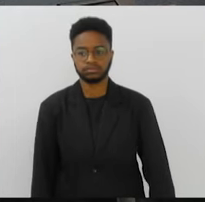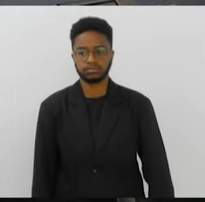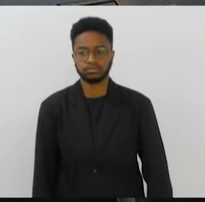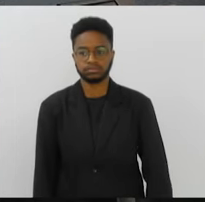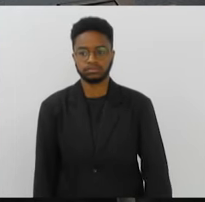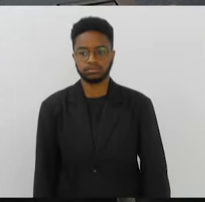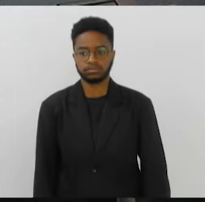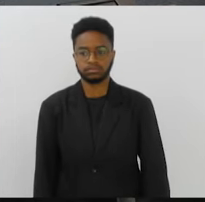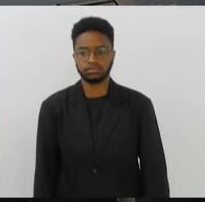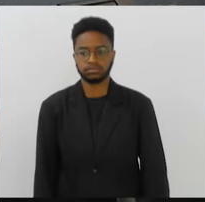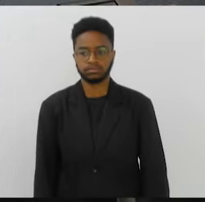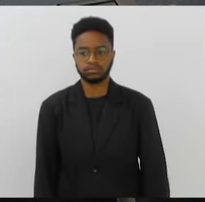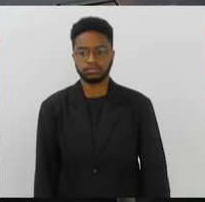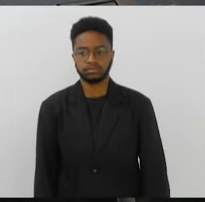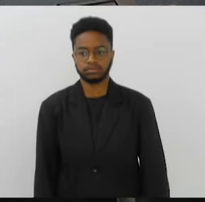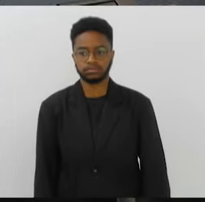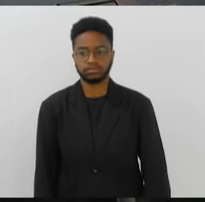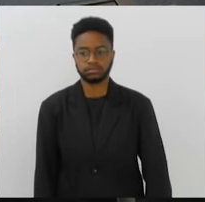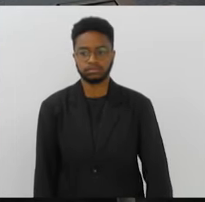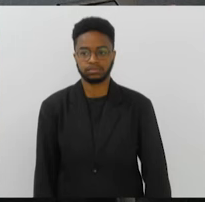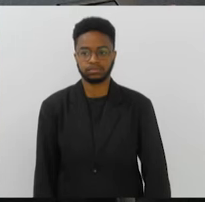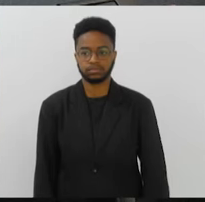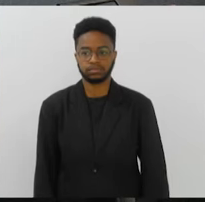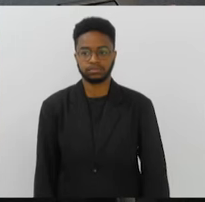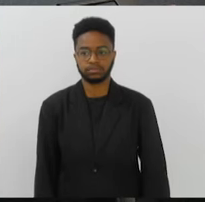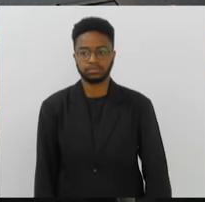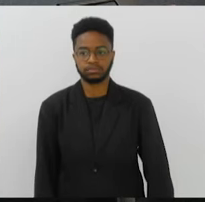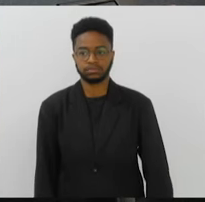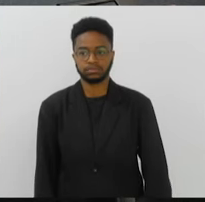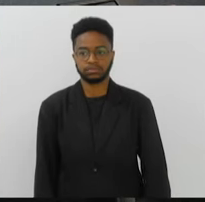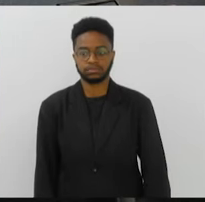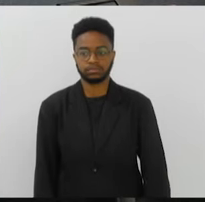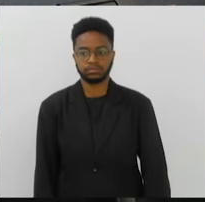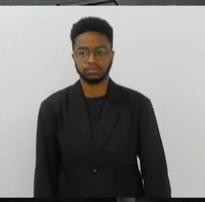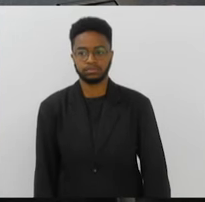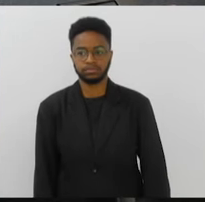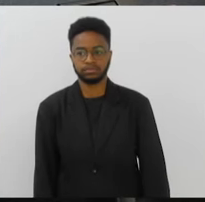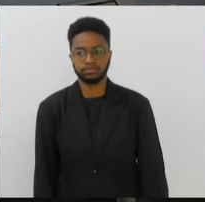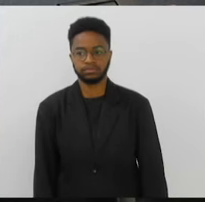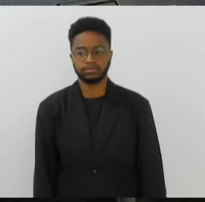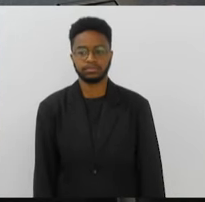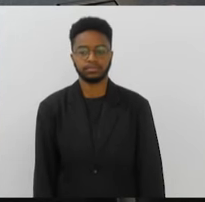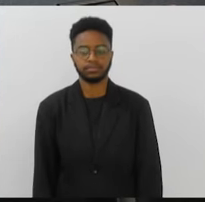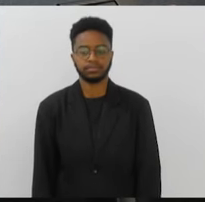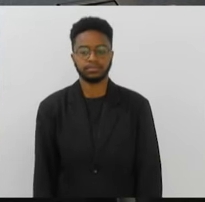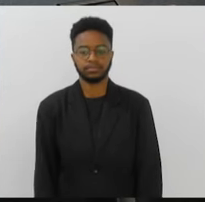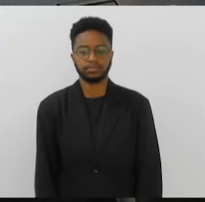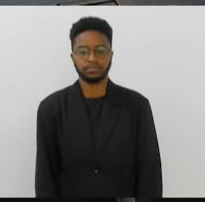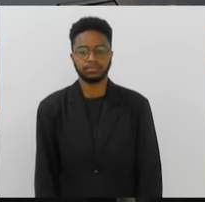bola. Presidente, cadê o negócio para a gente mandar abraço? Eu já mandei fazer ofício, mas não vi.